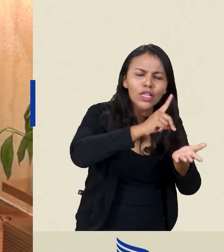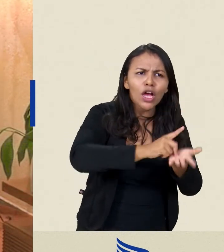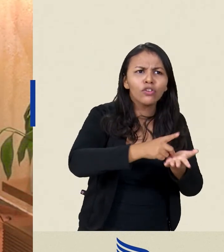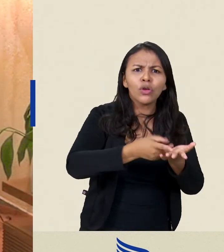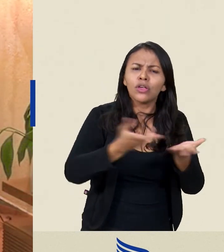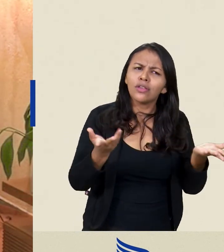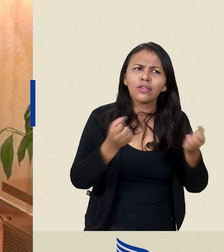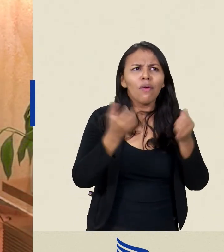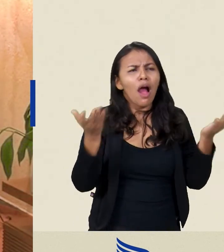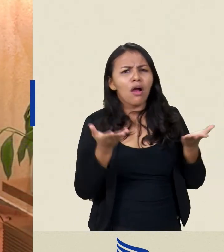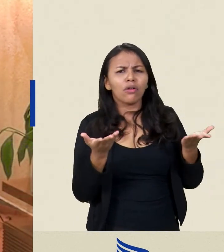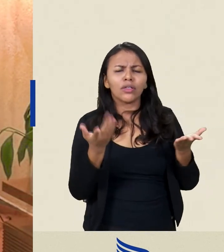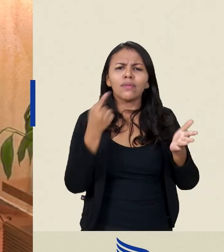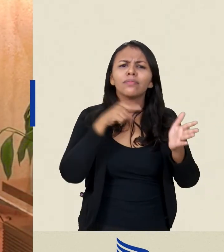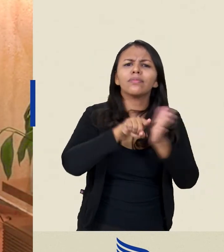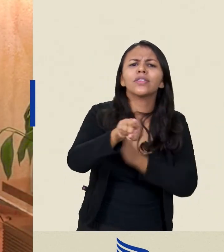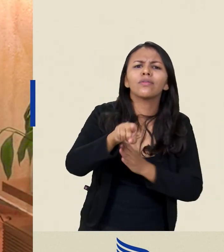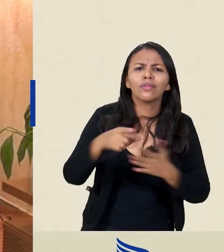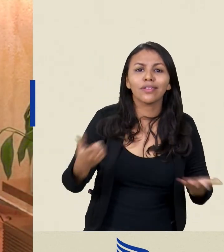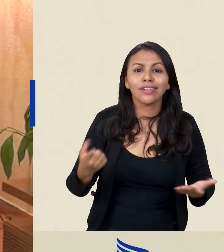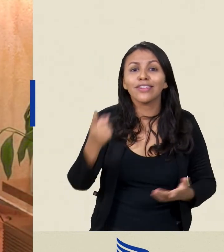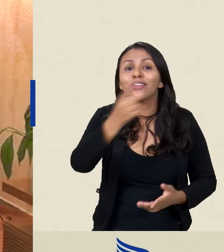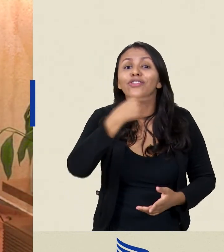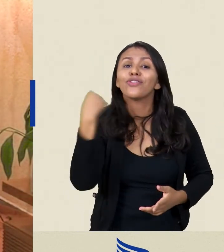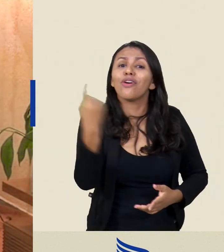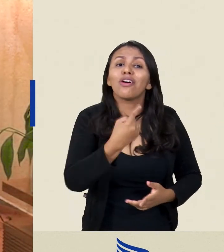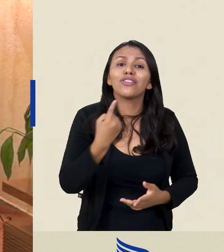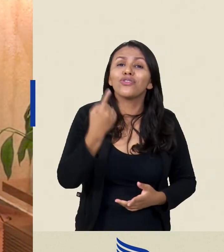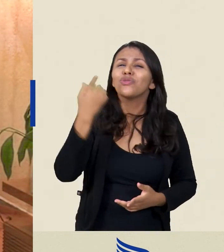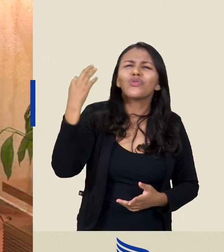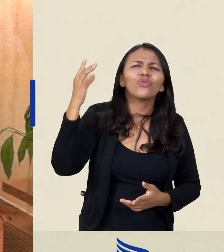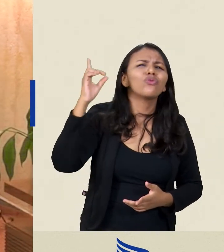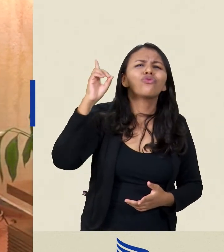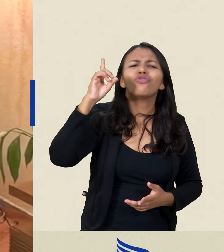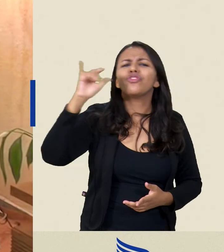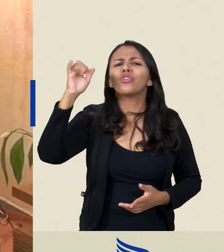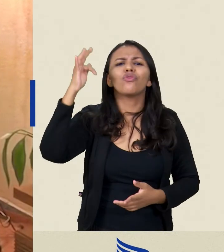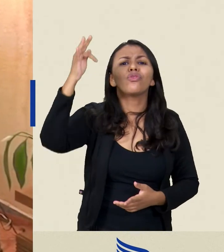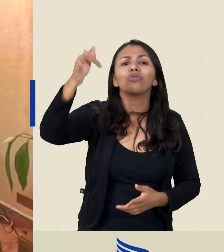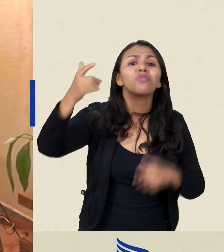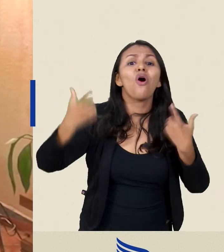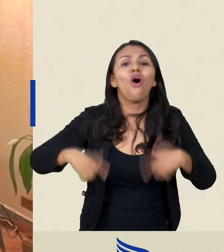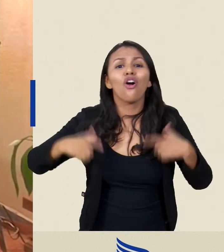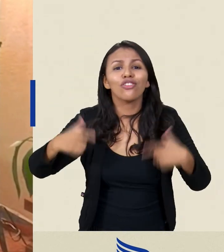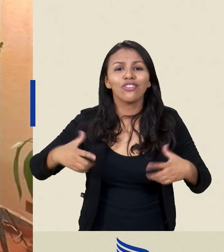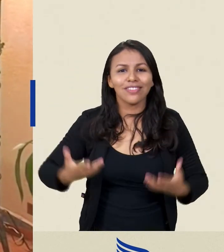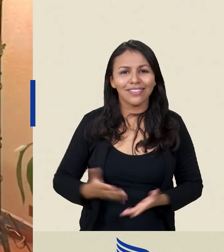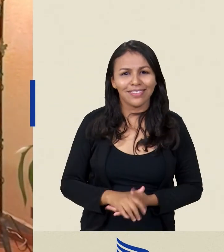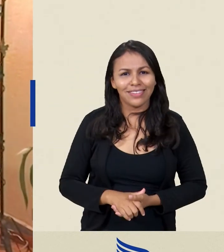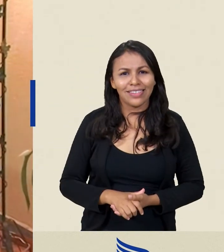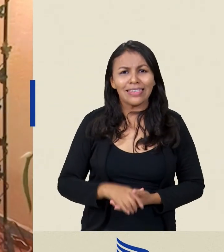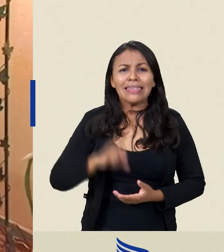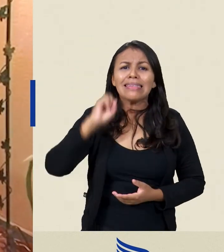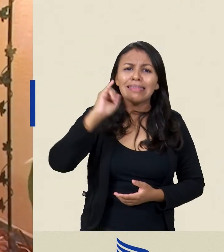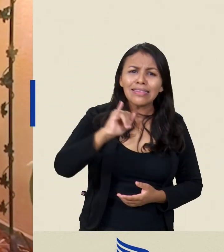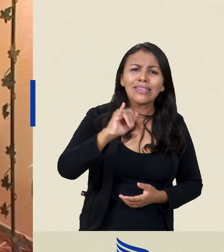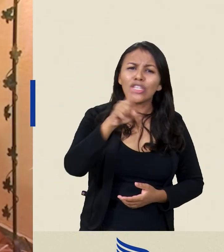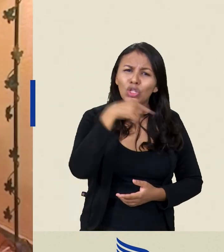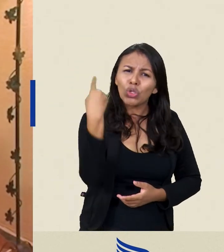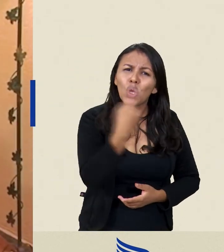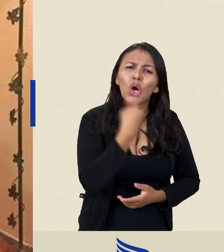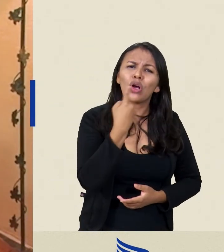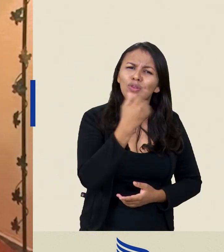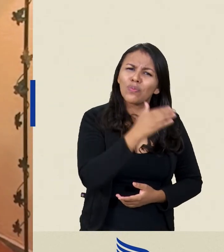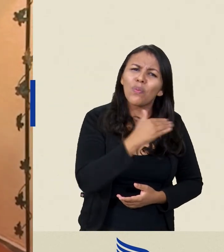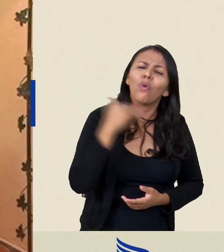pergunta: onde nós estaremos naquele grandioso dia? Se formos chamados a passar pelo sono da